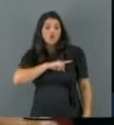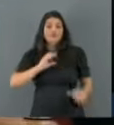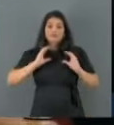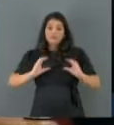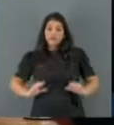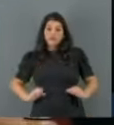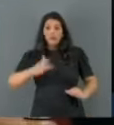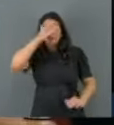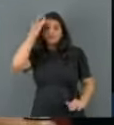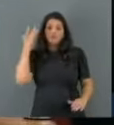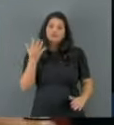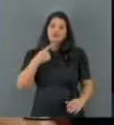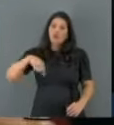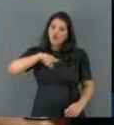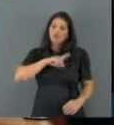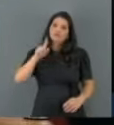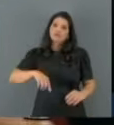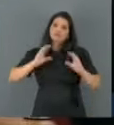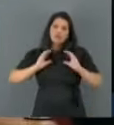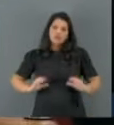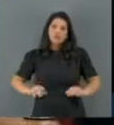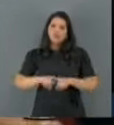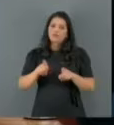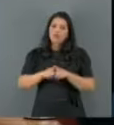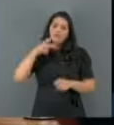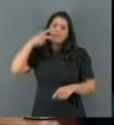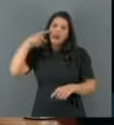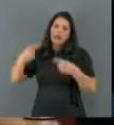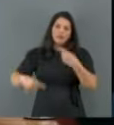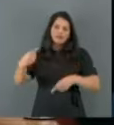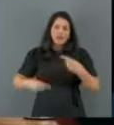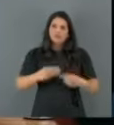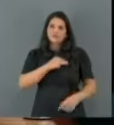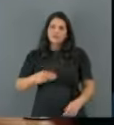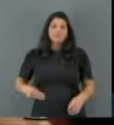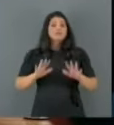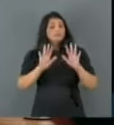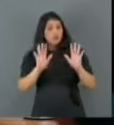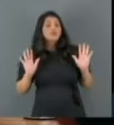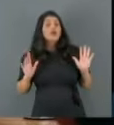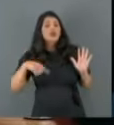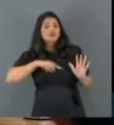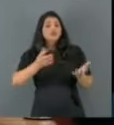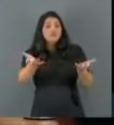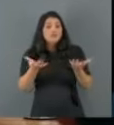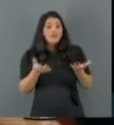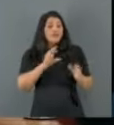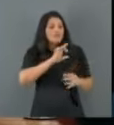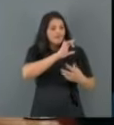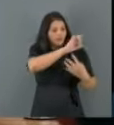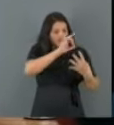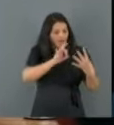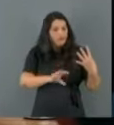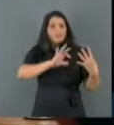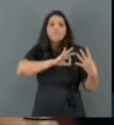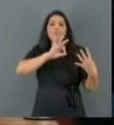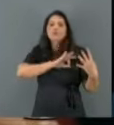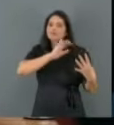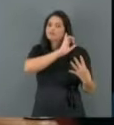que somos parlamentares, somos autoridades públicas, agentes públicos, mas somos cidadãos também. Nós queremos que cada polícia atue dentro das